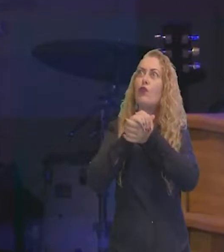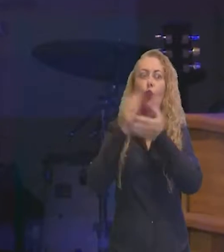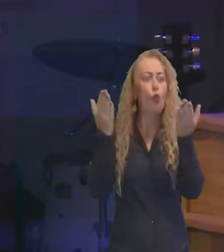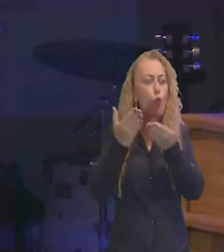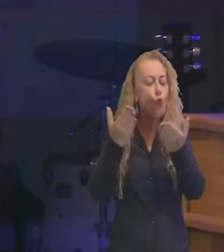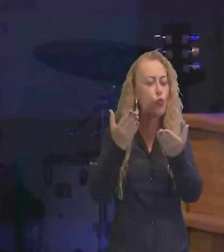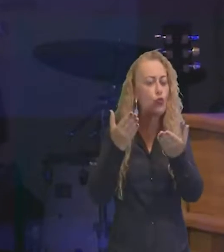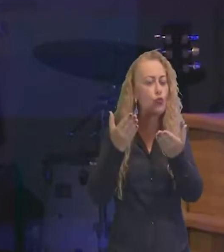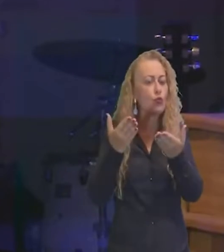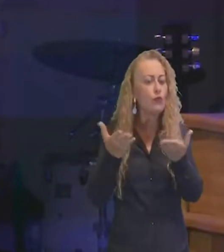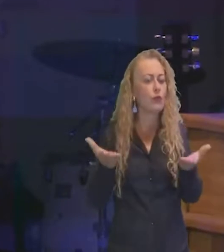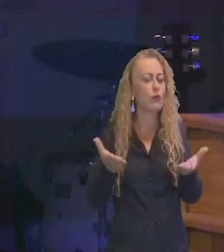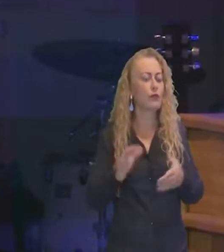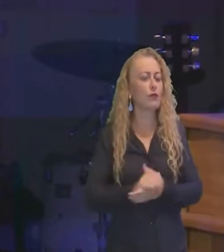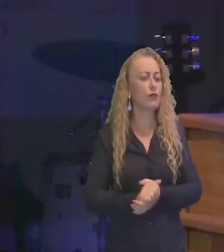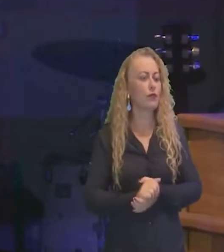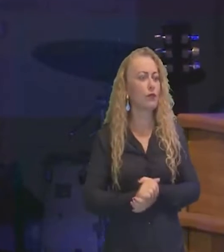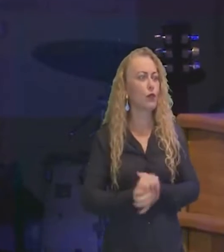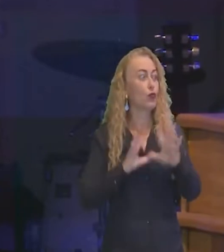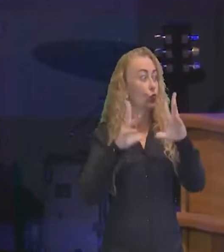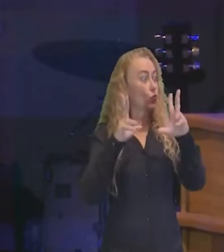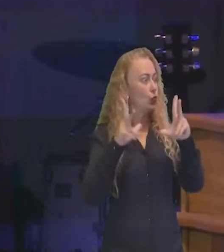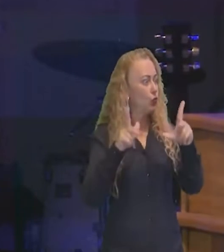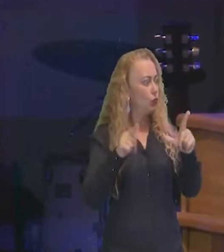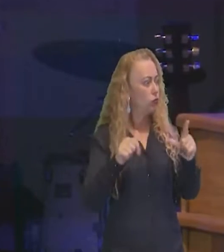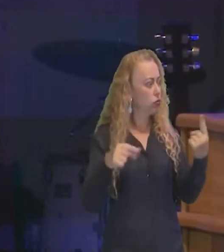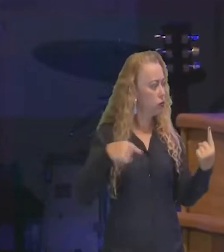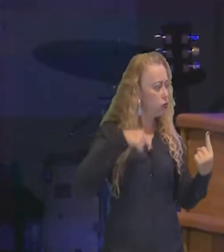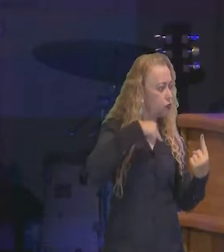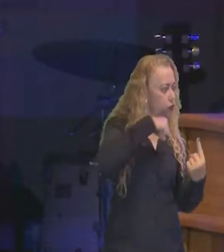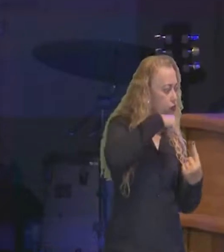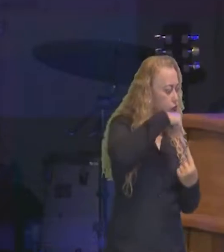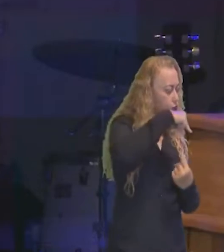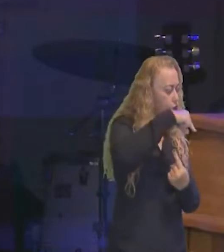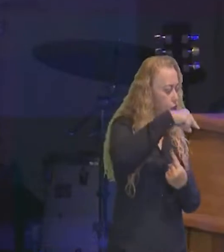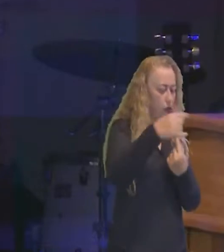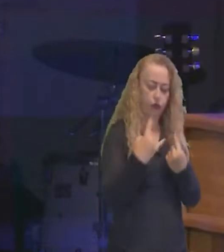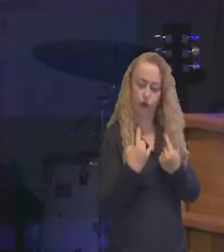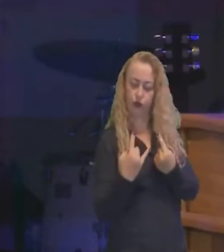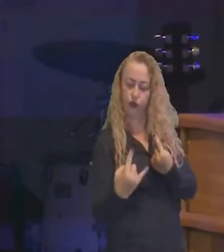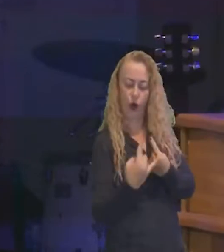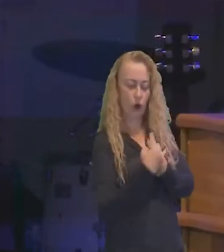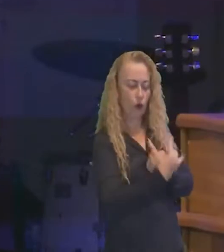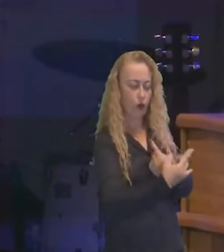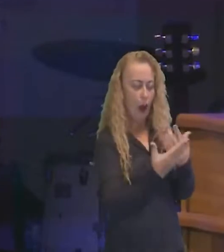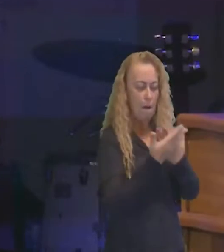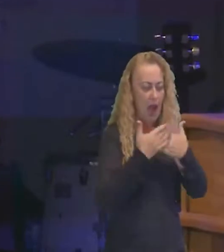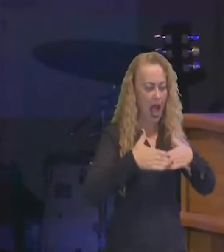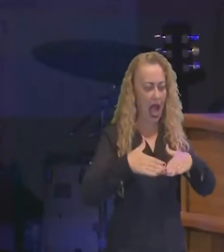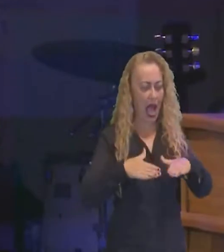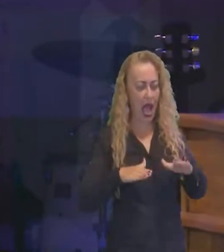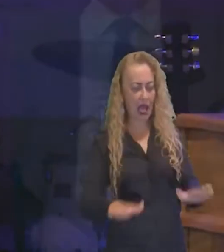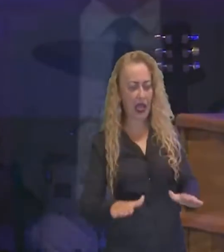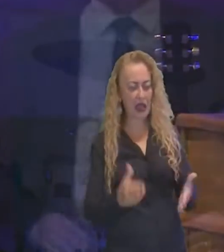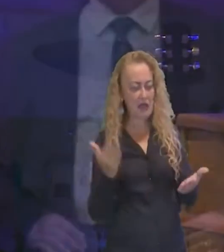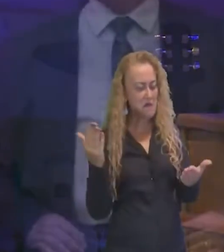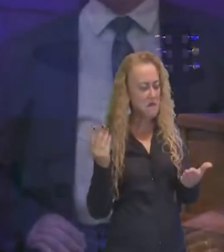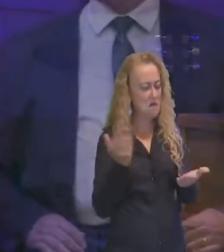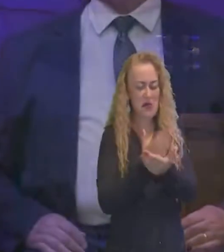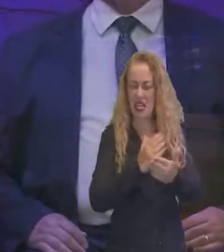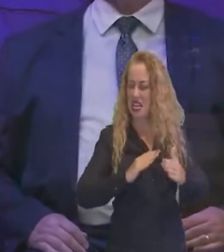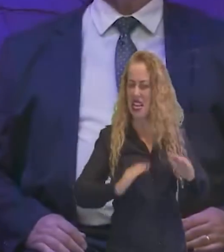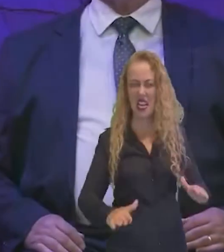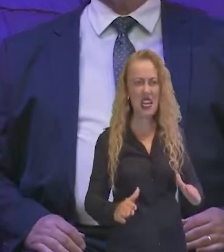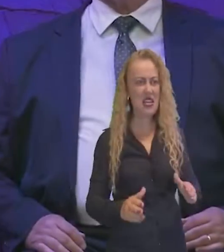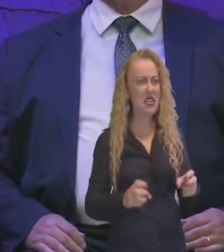hoje? Tudo ao nosso redor conspira contra casamento. Tudo ao nosso redor